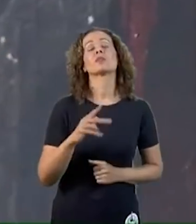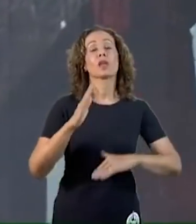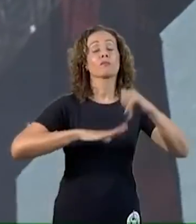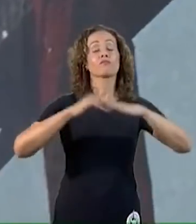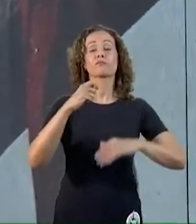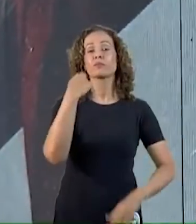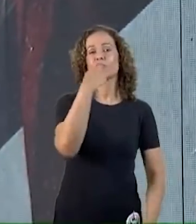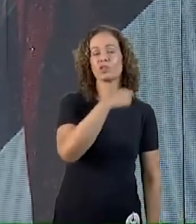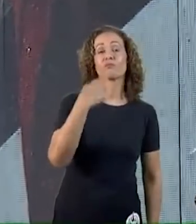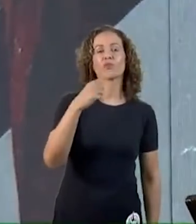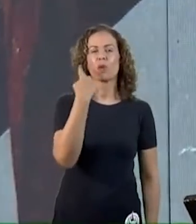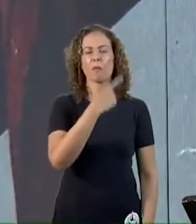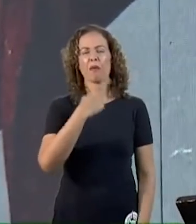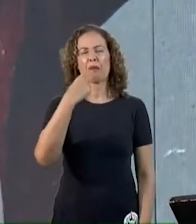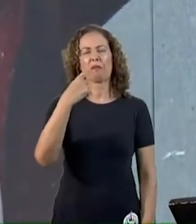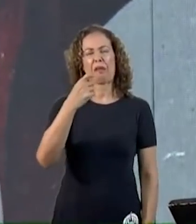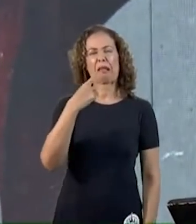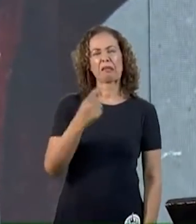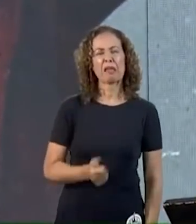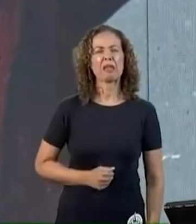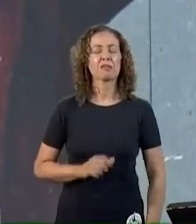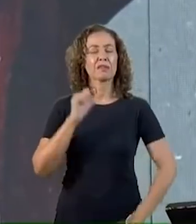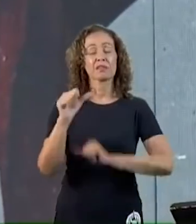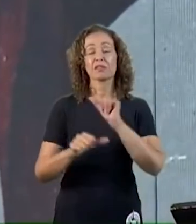já é fedendo, vai virar o quê? Uma jaula.